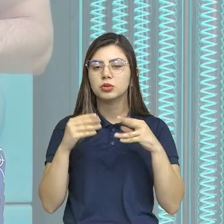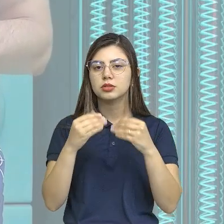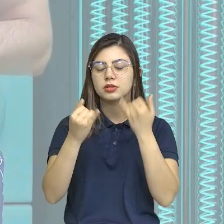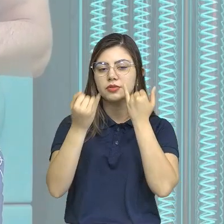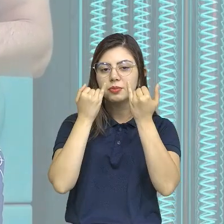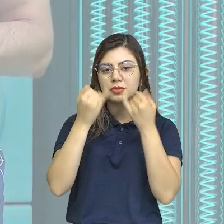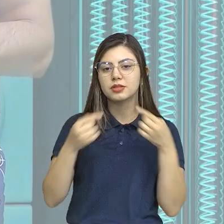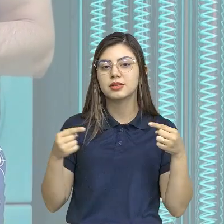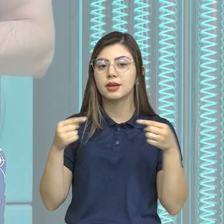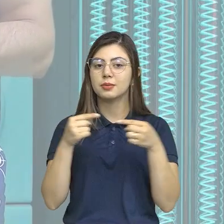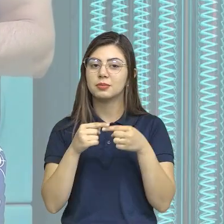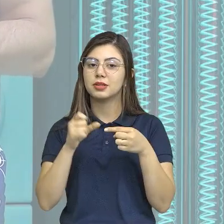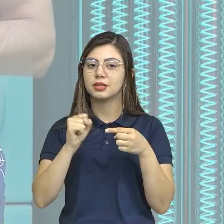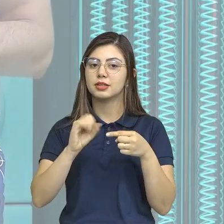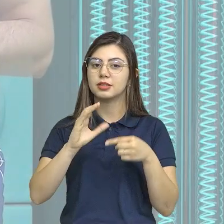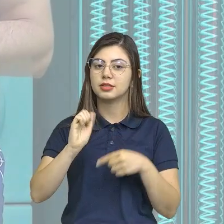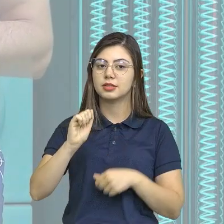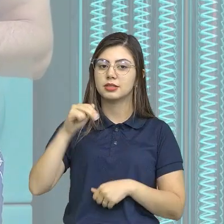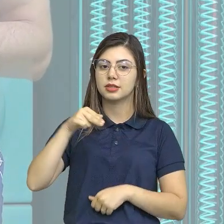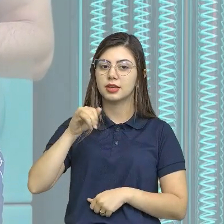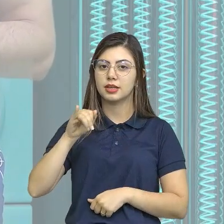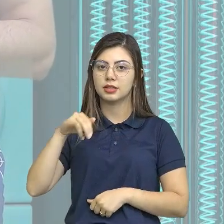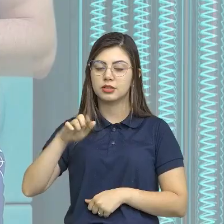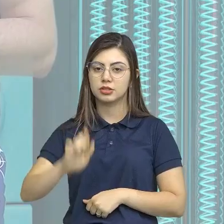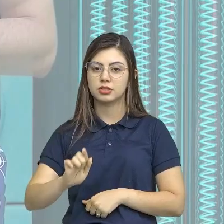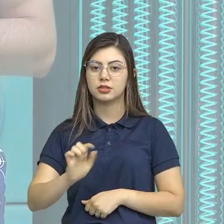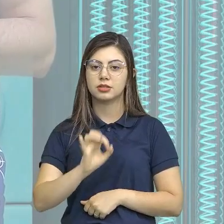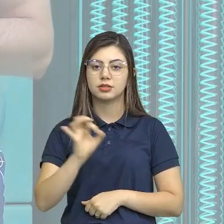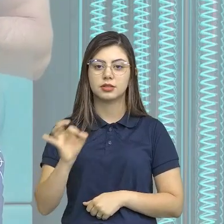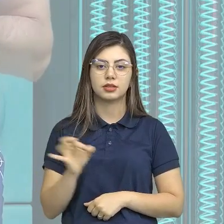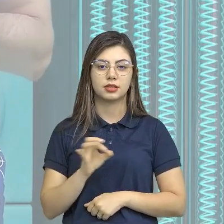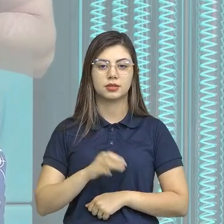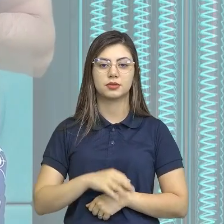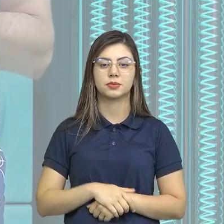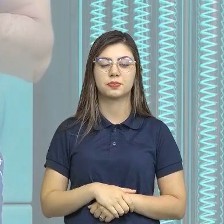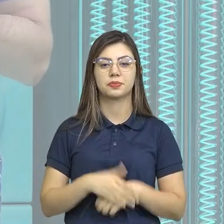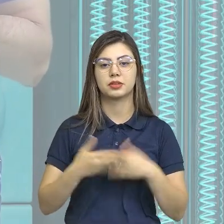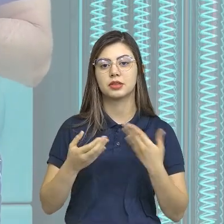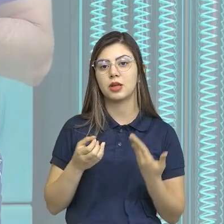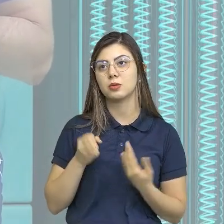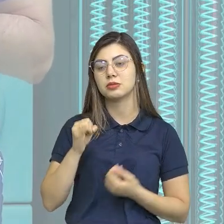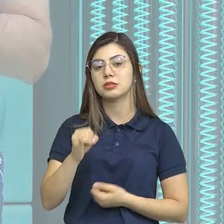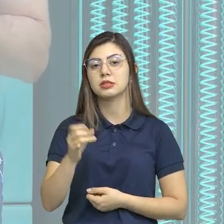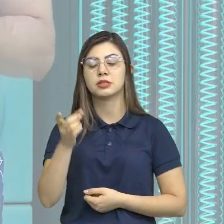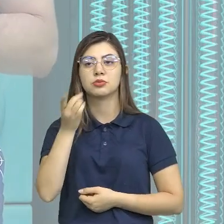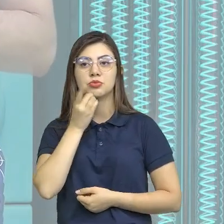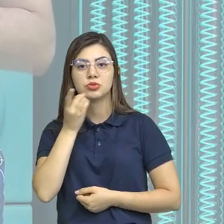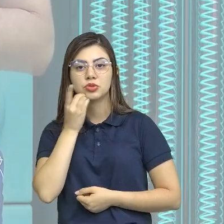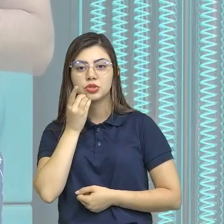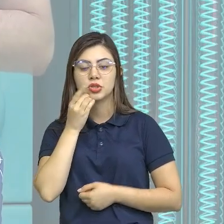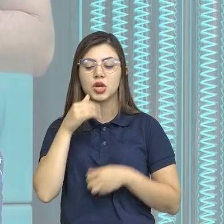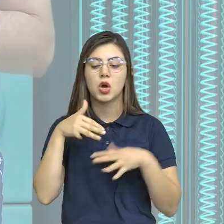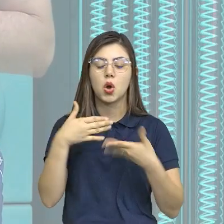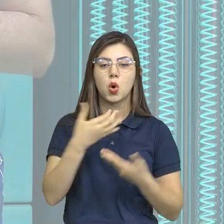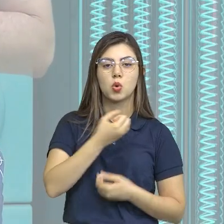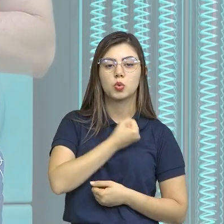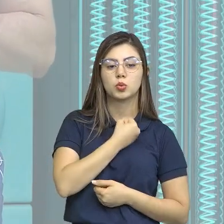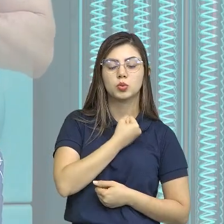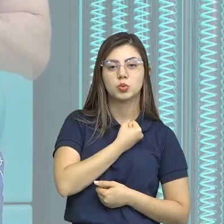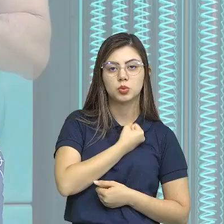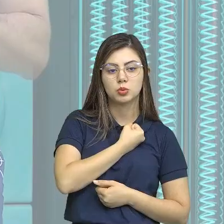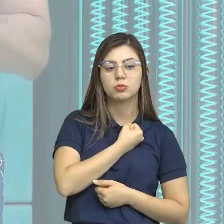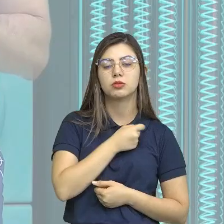vou utilizar o scanning, tá? Normalmente, eu vou buscar por um desses pontos. É uma data, é um numeral, sempre uma informação